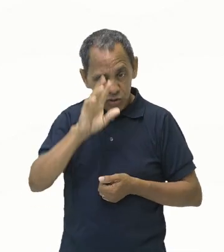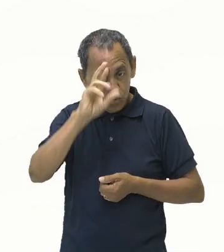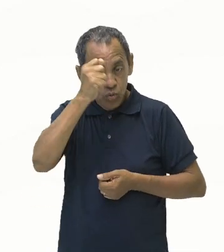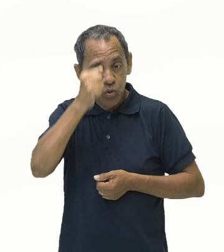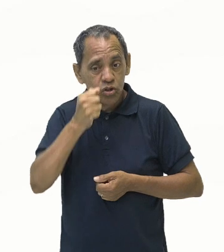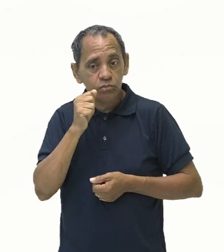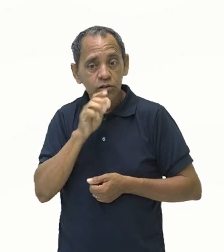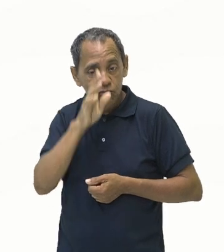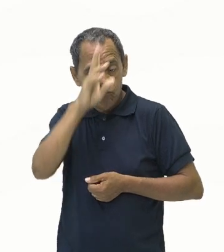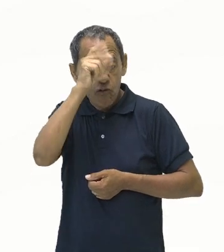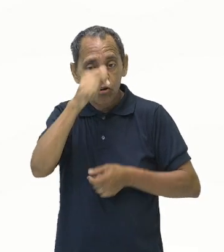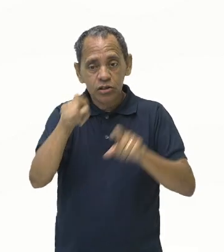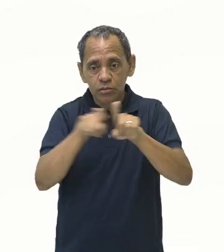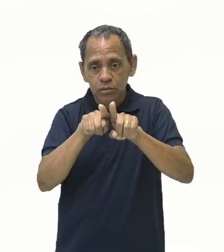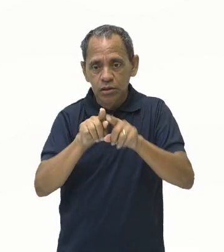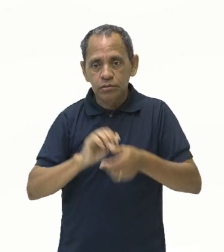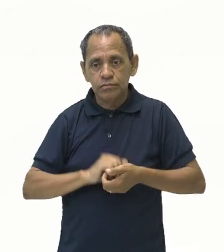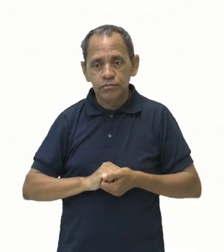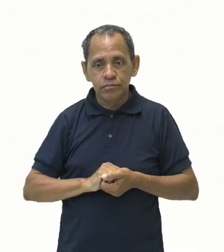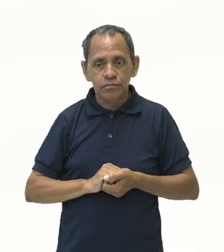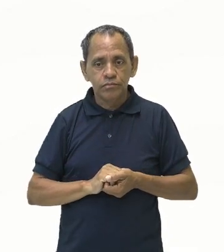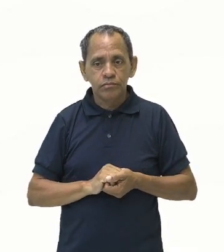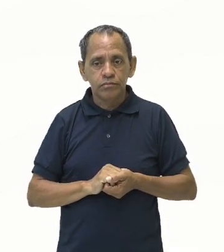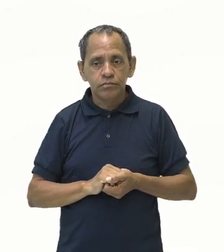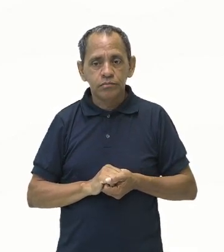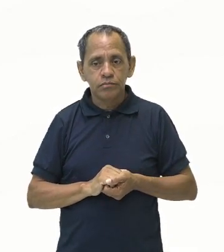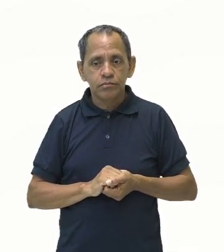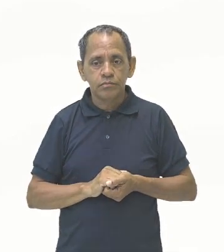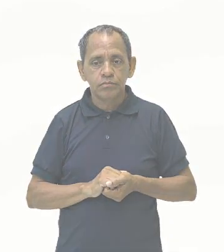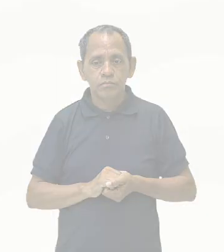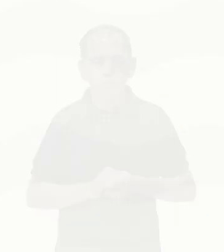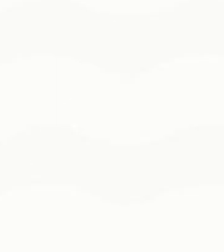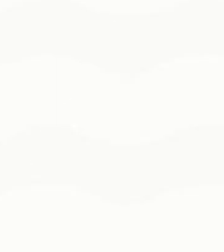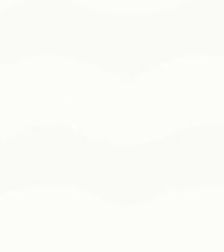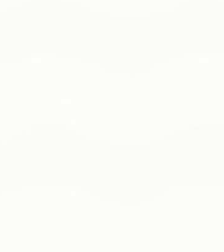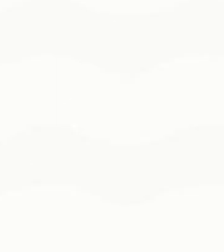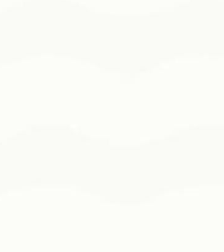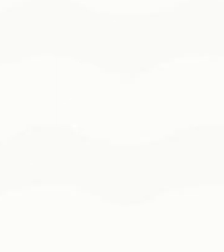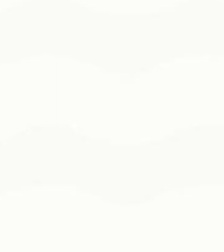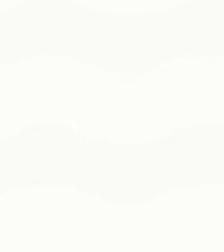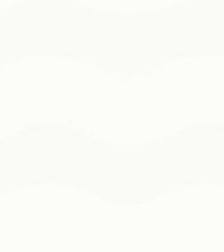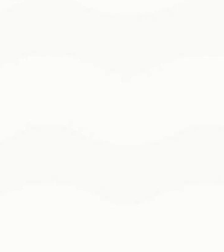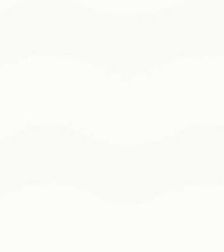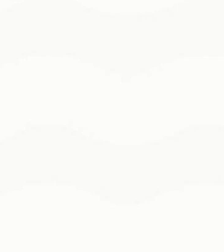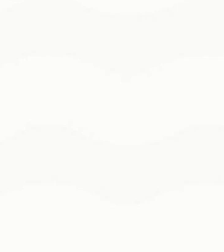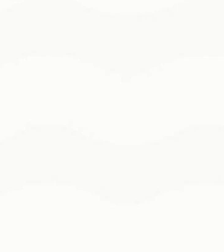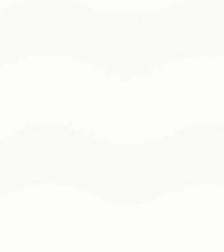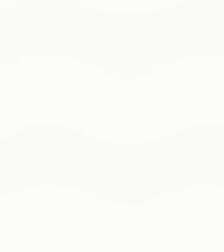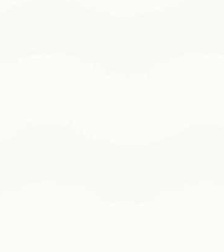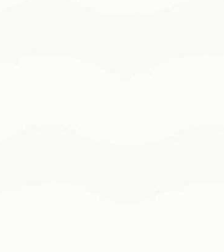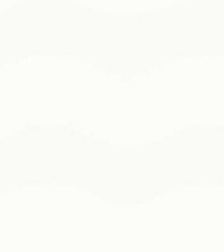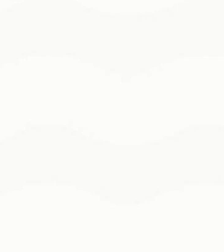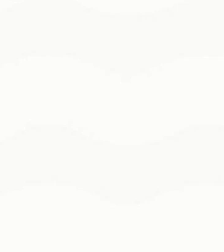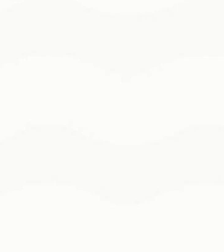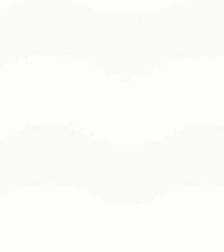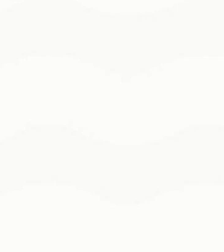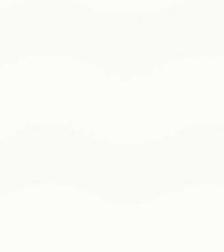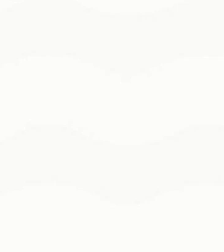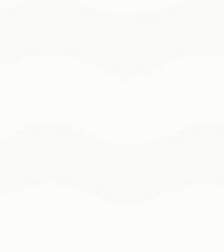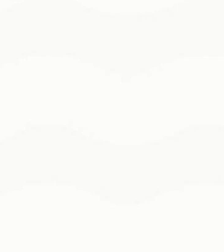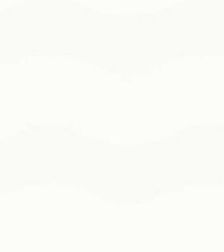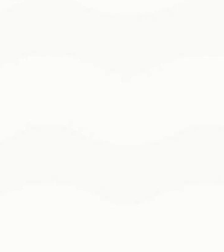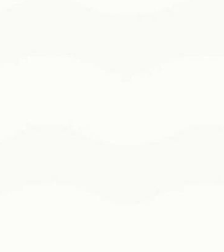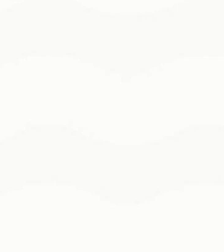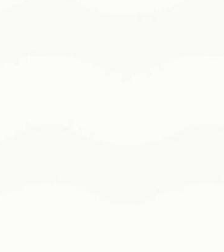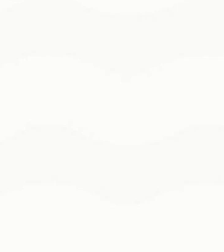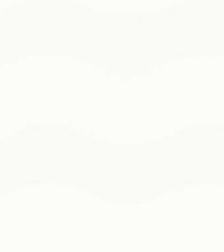intensas. Então, eu vou desenhar aqui só para você entender de maneira clara. Quando a gente tem um butano, o